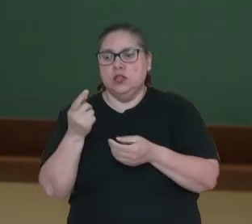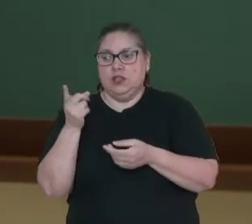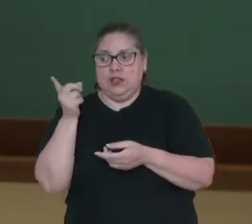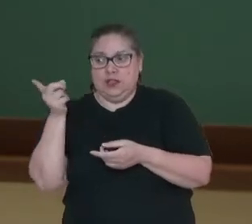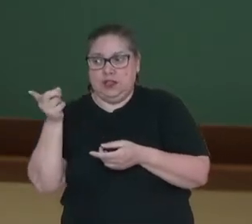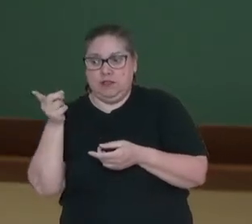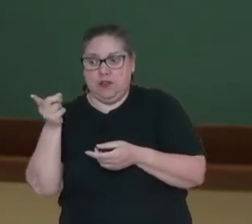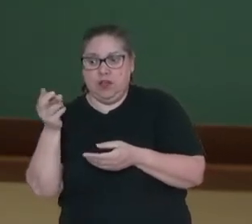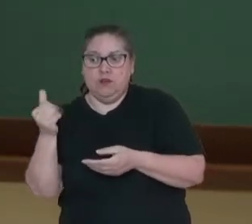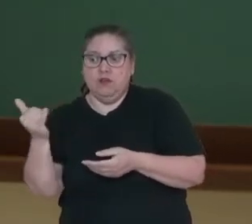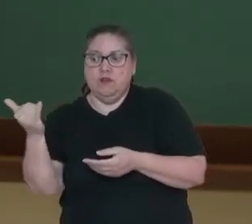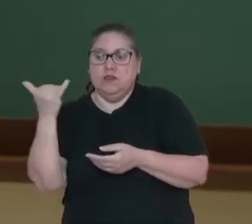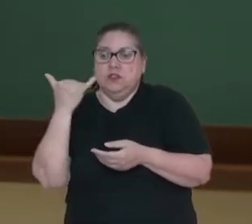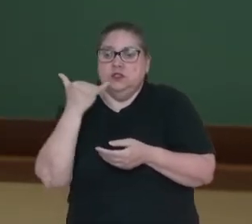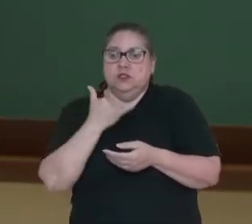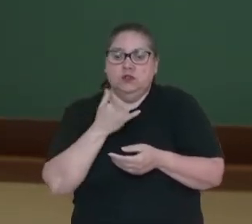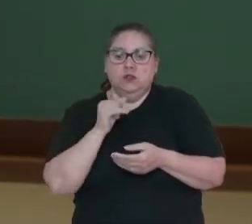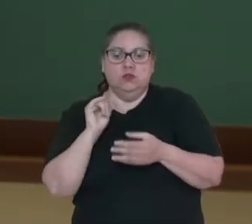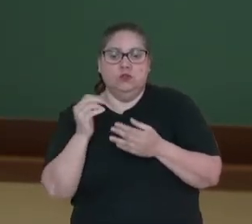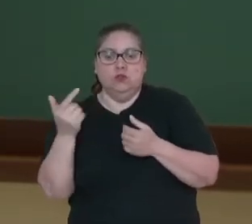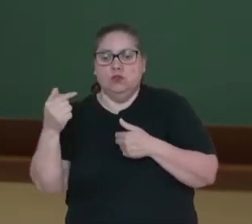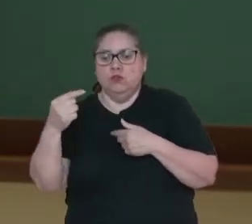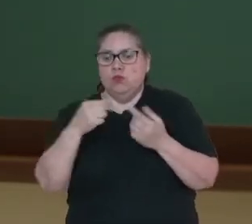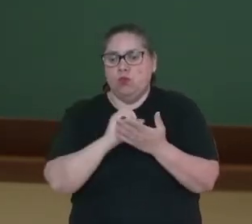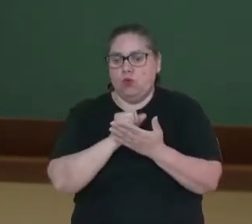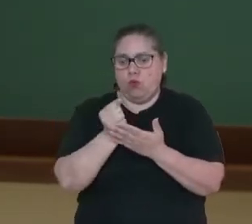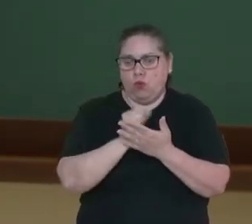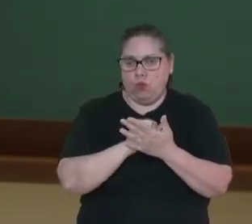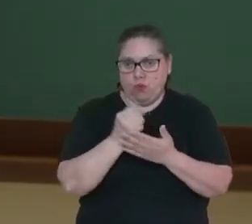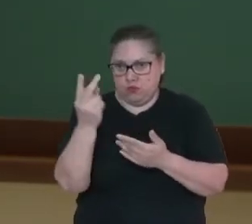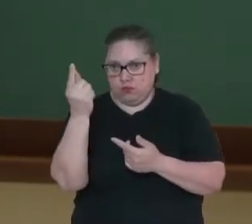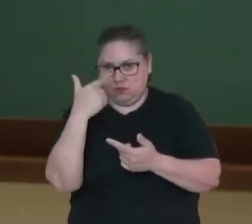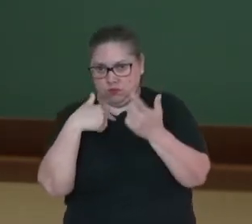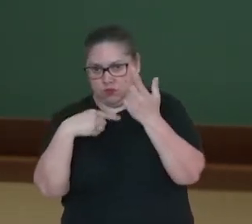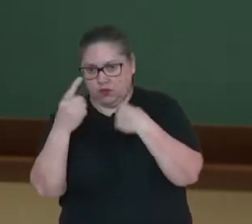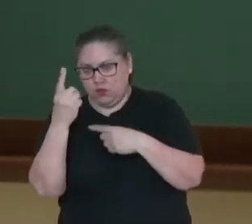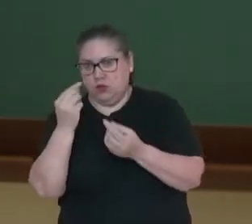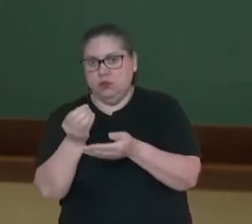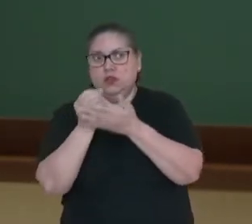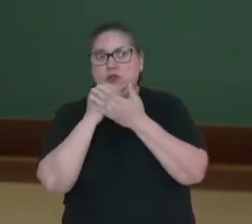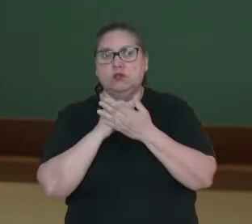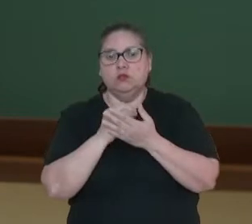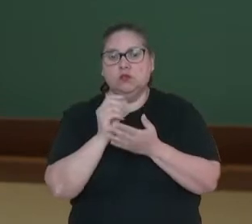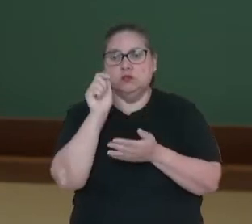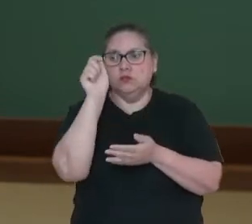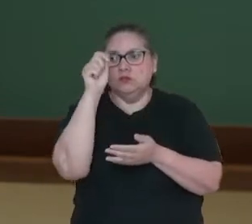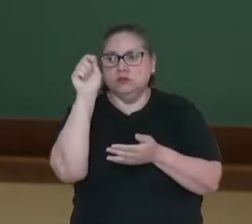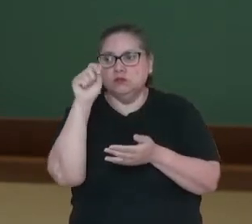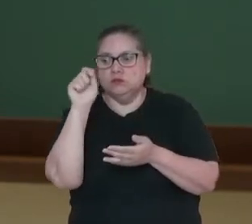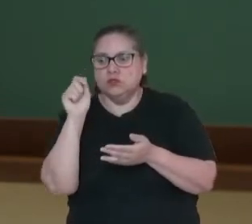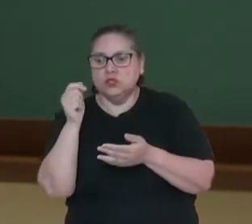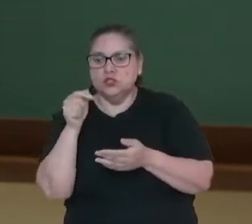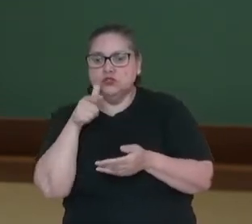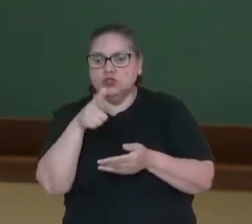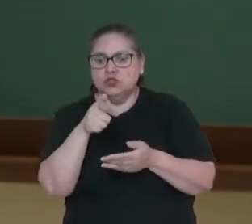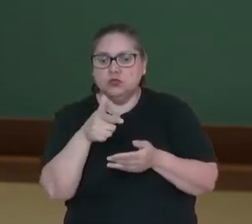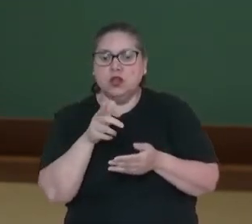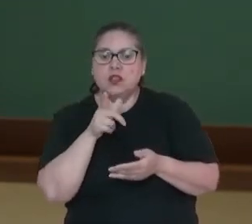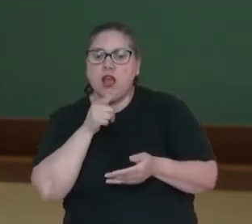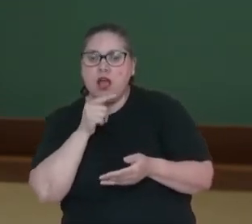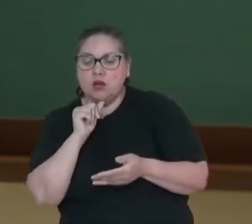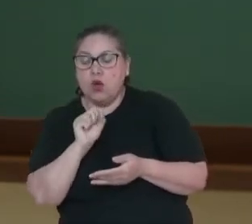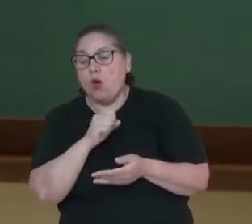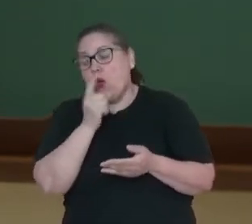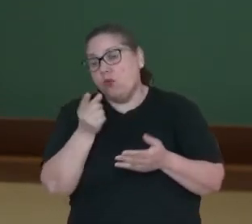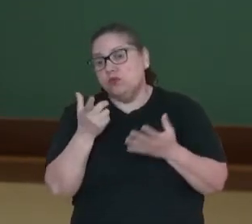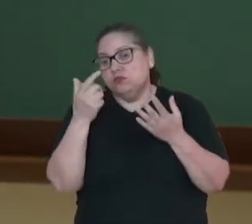ele vai me avisando, conforme os comandos que ele me dá, é que eu vou anotando se aquele tiro foi na água ou